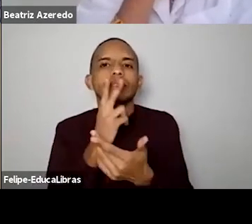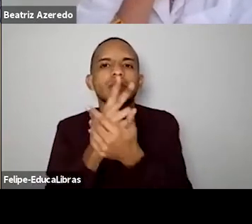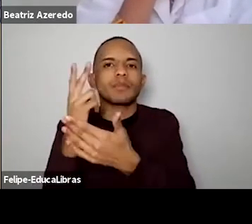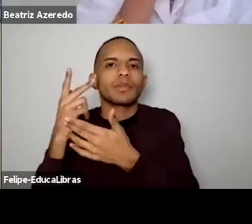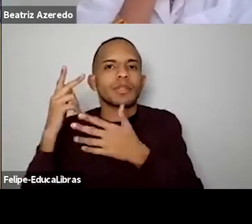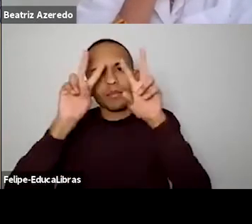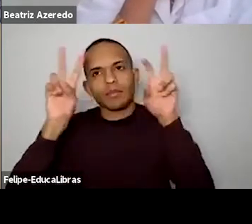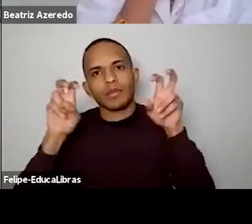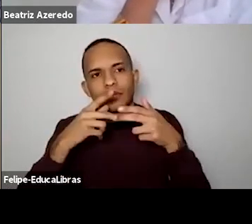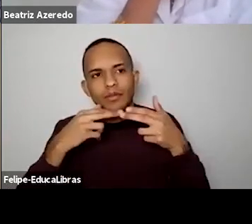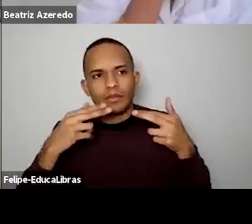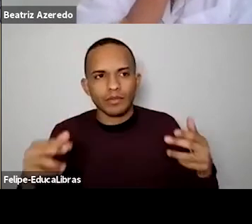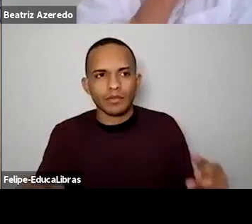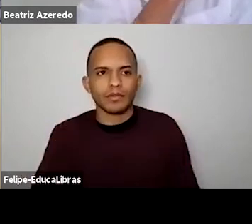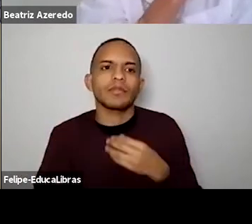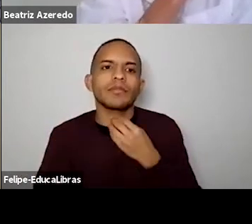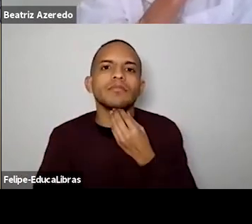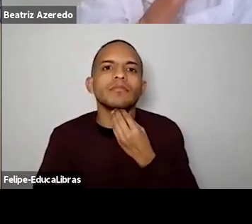importam.